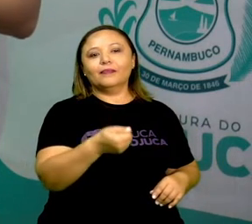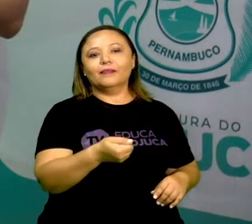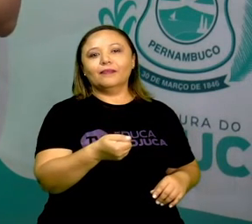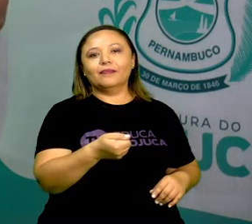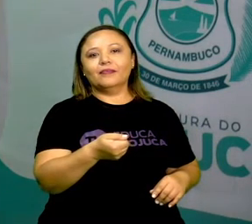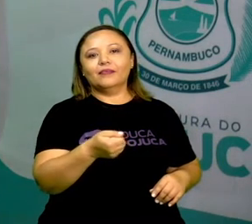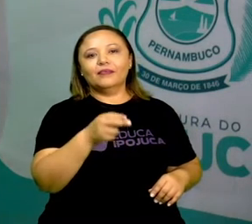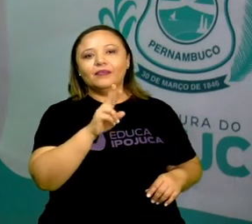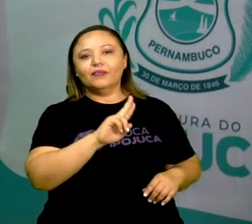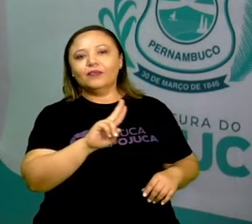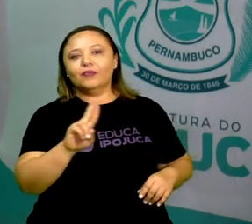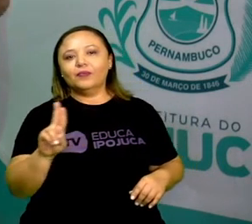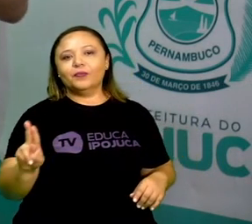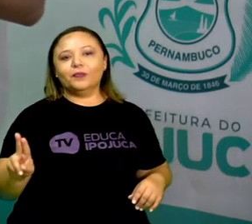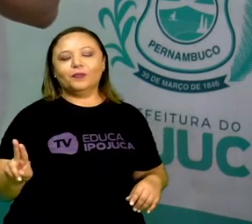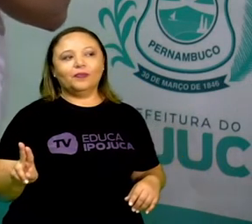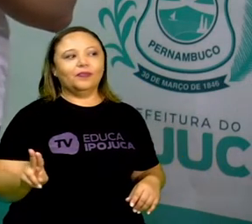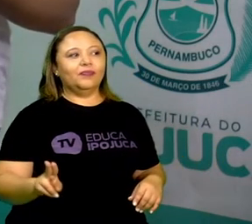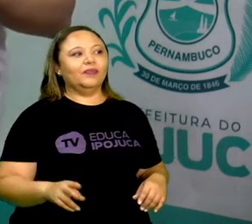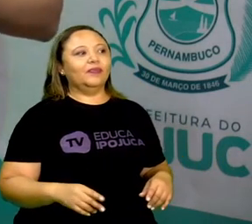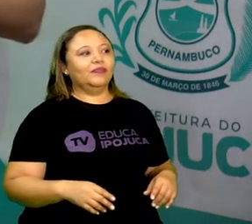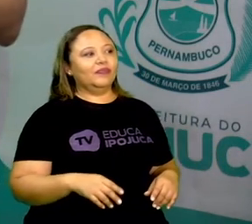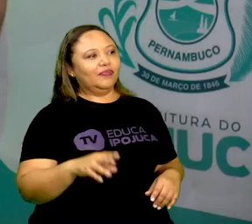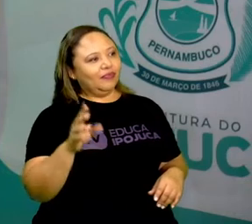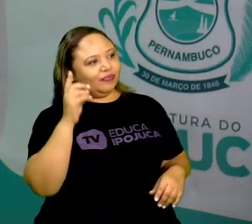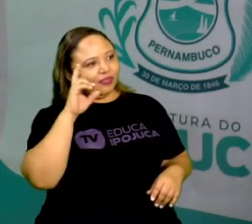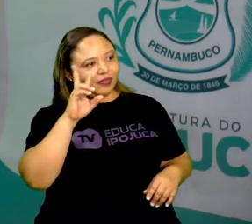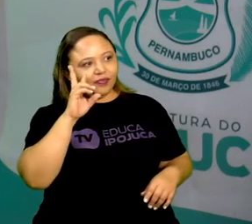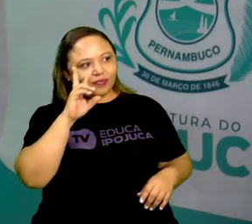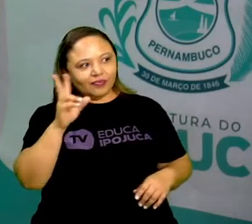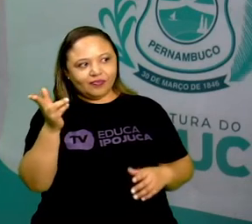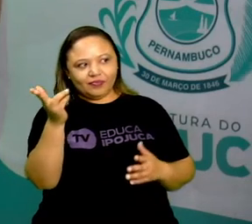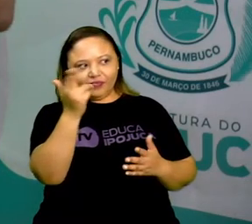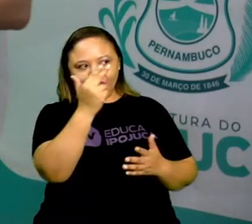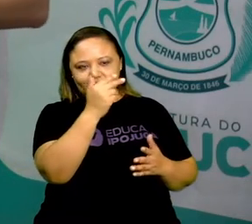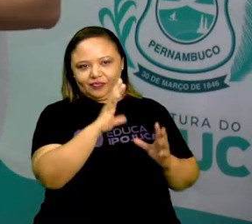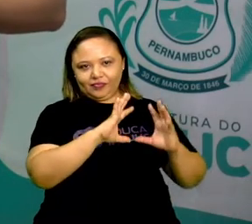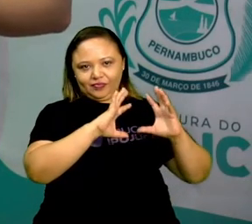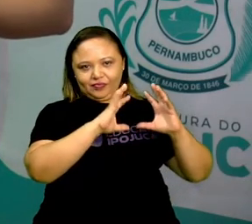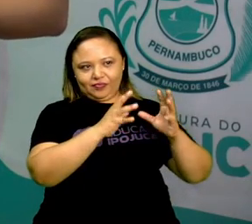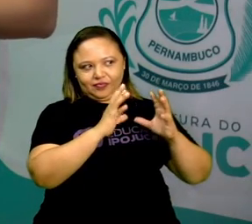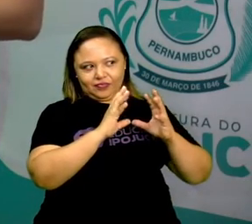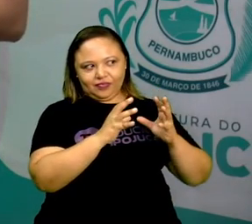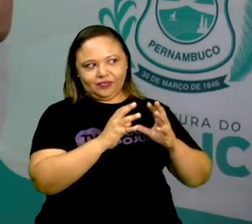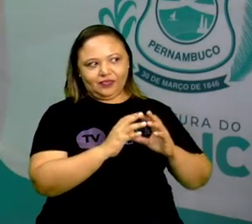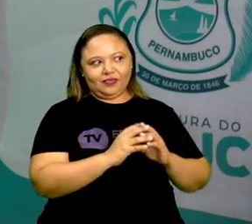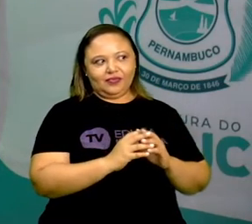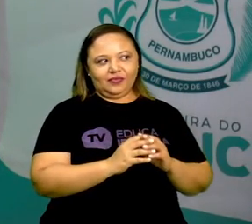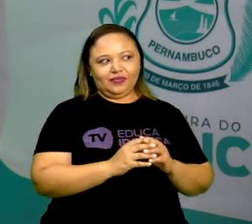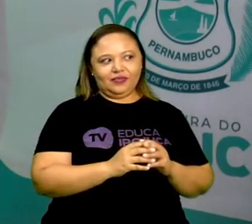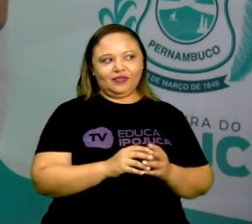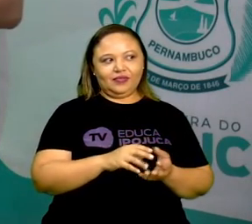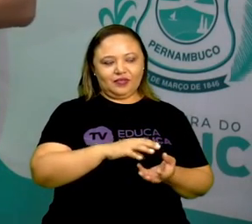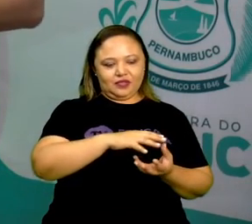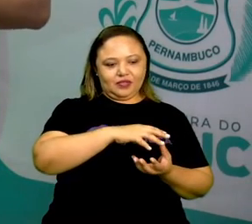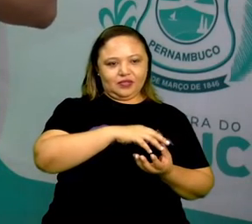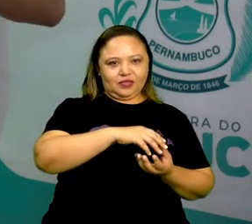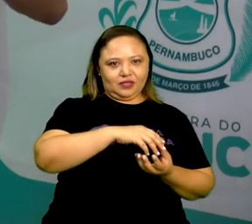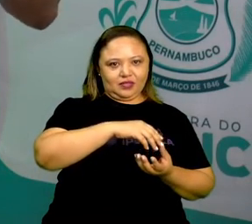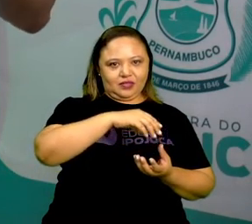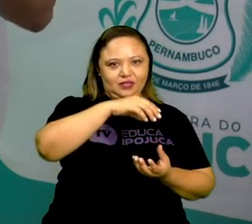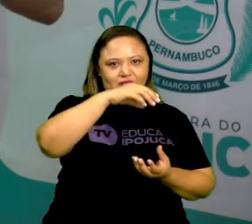Como suporte, eu trouxe algumas dicas aqui. Eu trouxe a bola de beisebol, eu trouxe